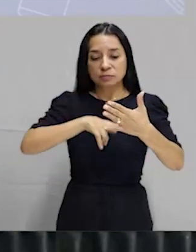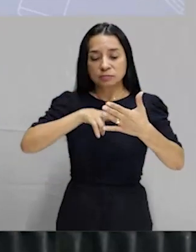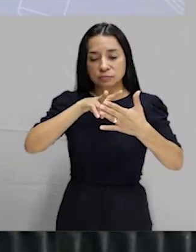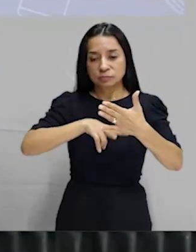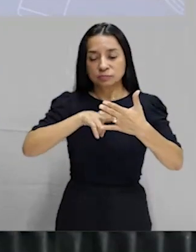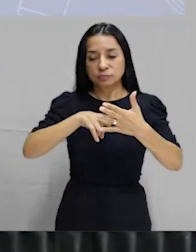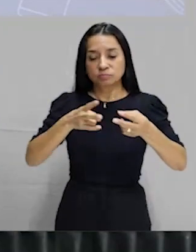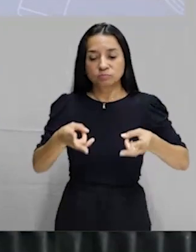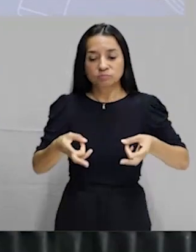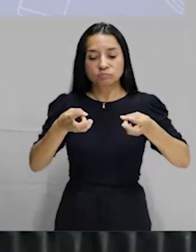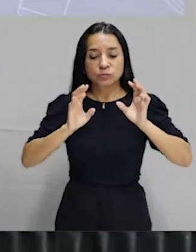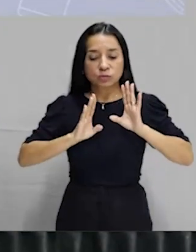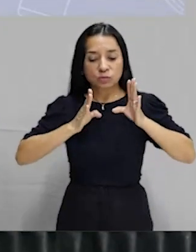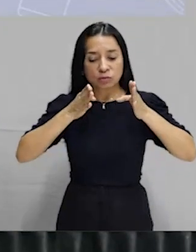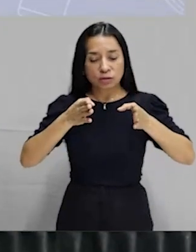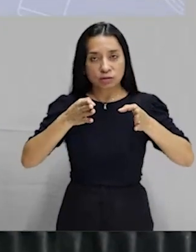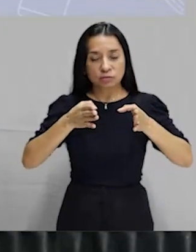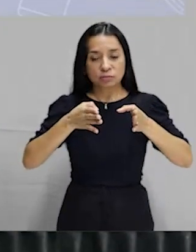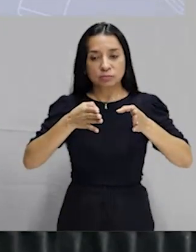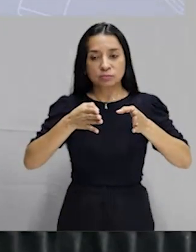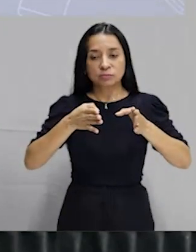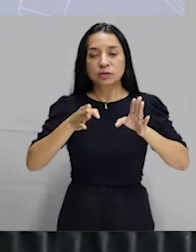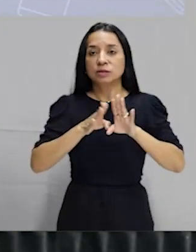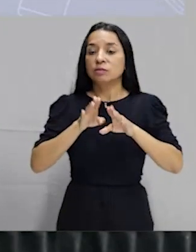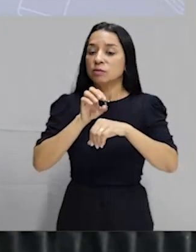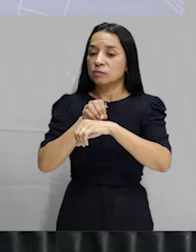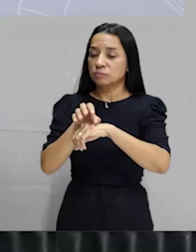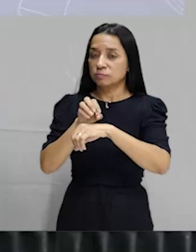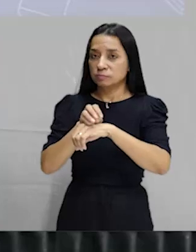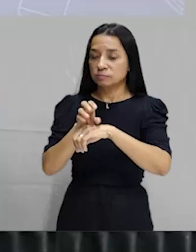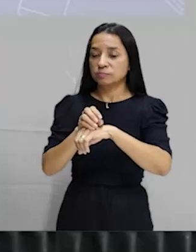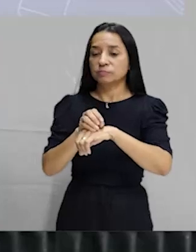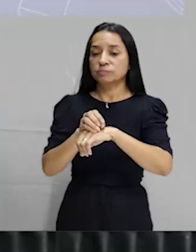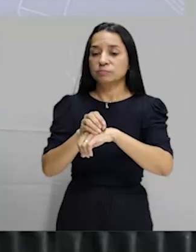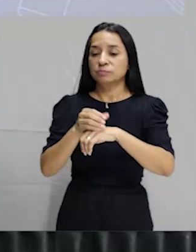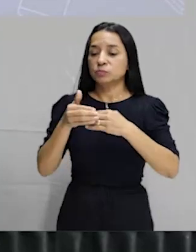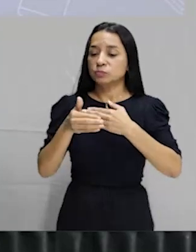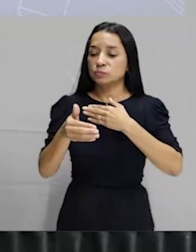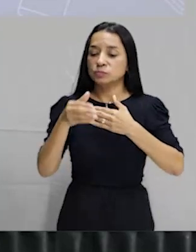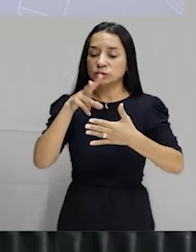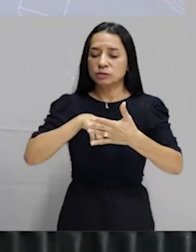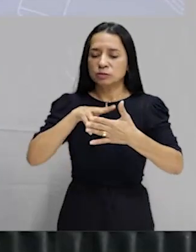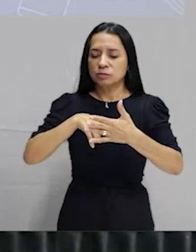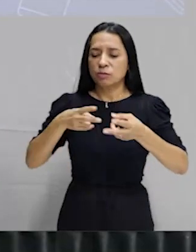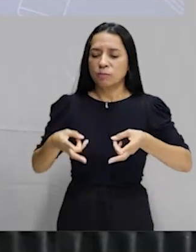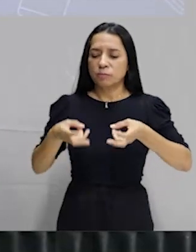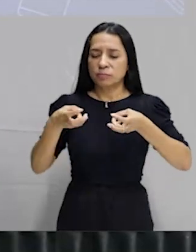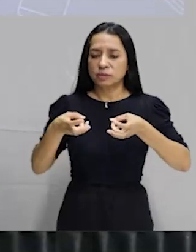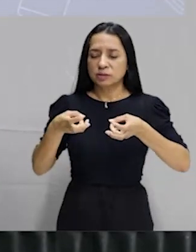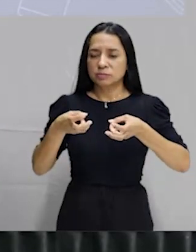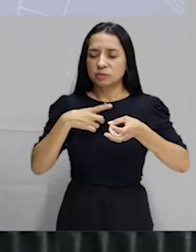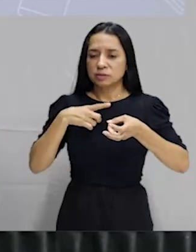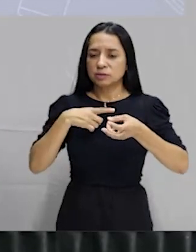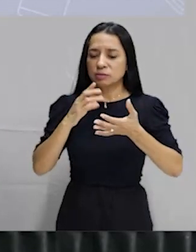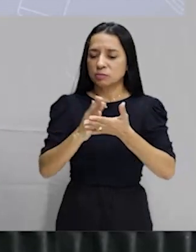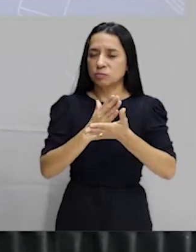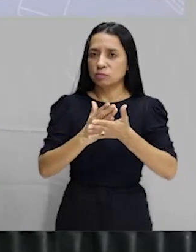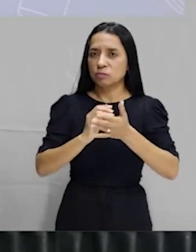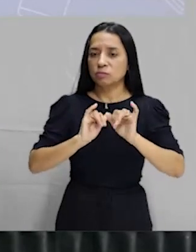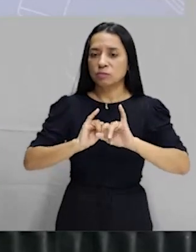tá? E aí, fica a dica também. Se você, durante a sua leitura, já perceber que tem alguma